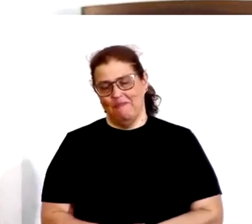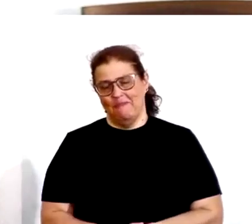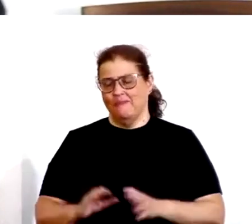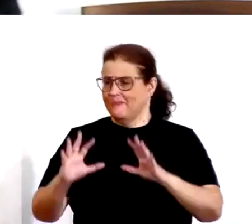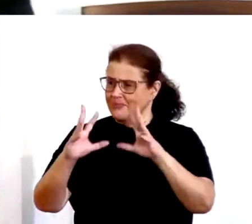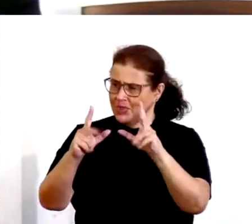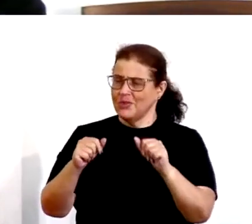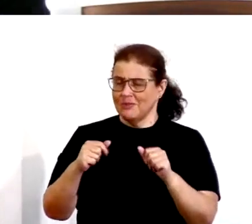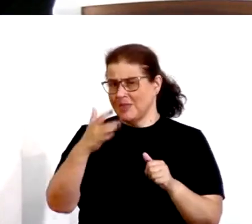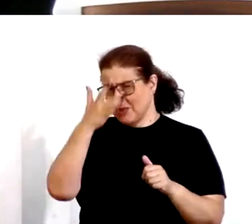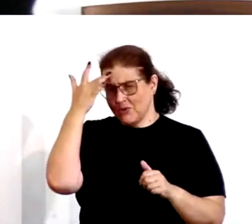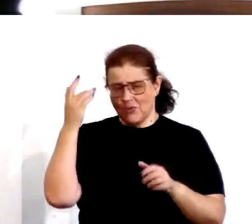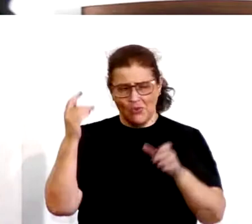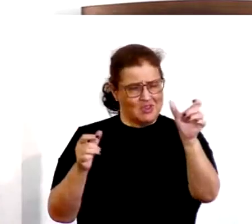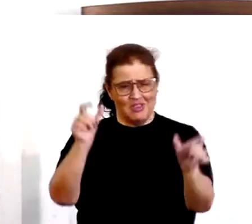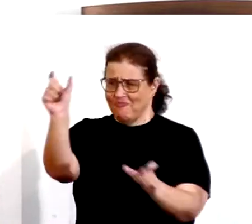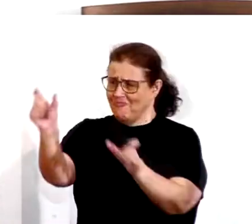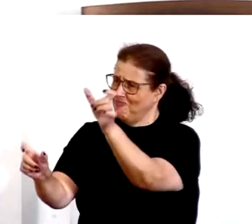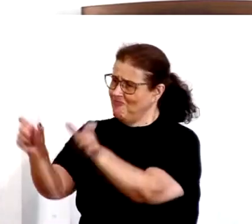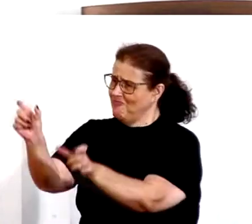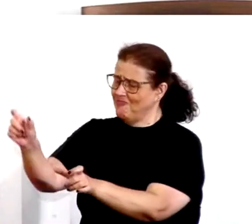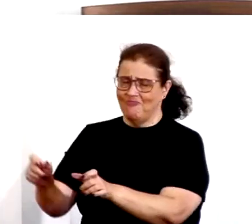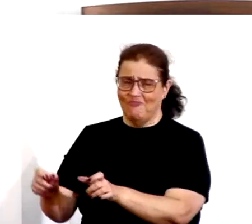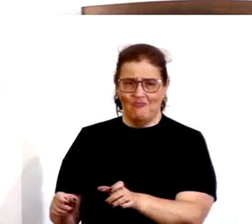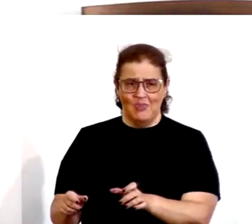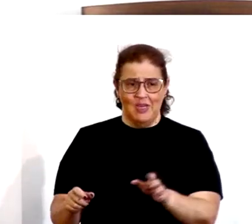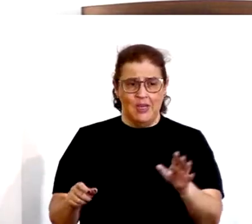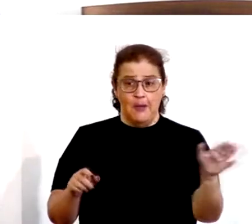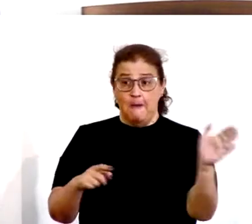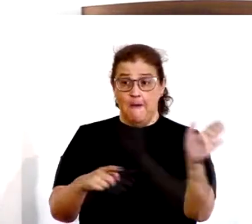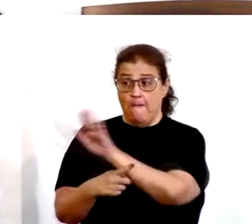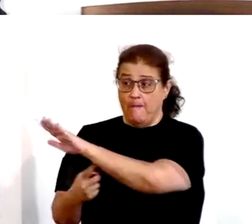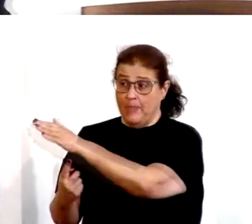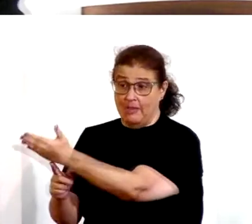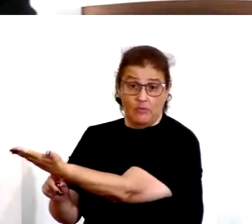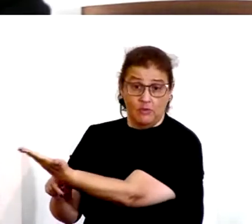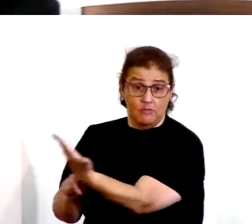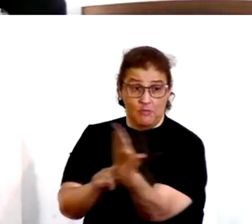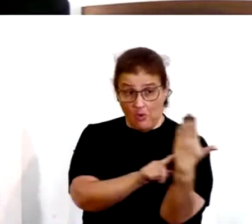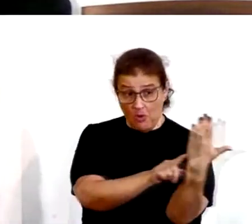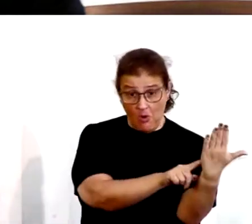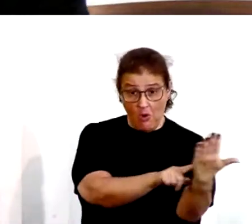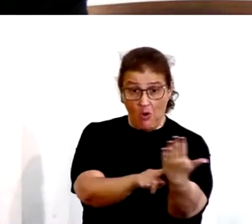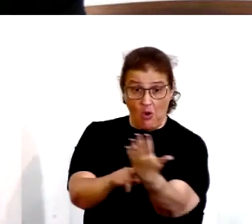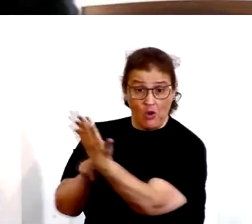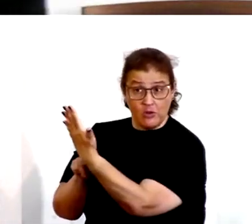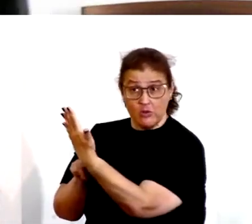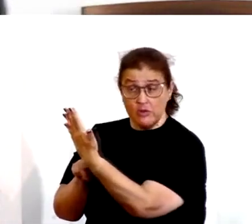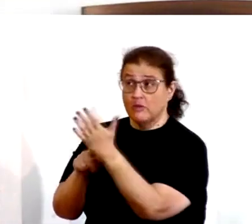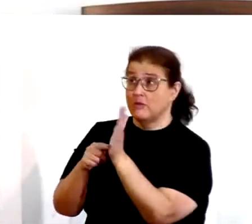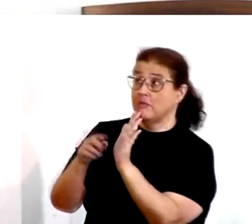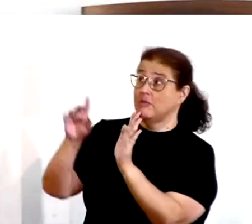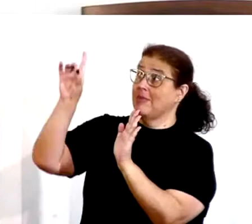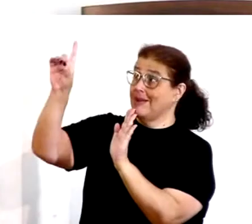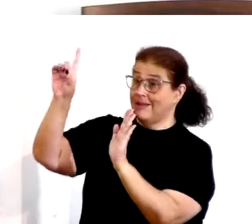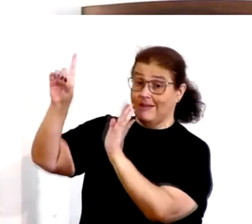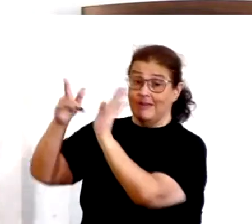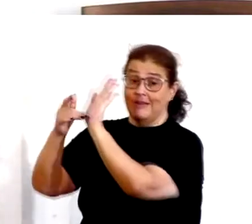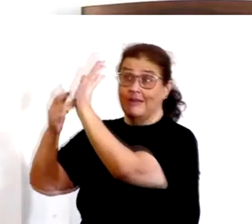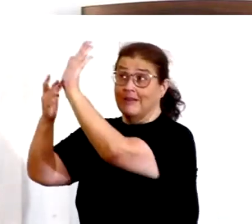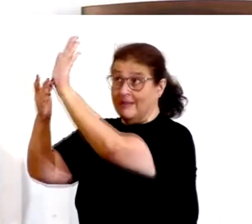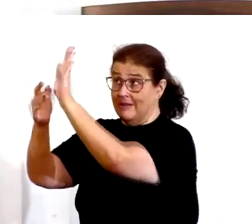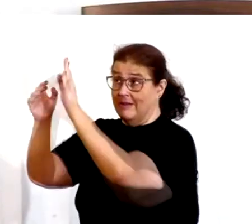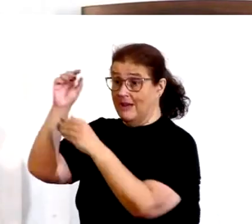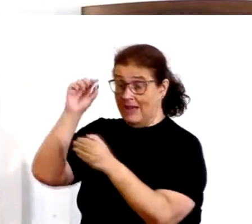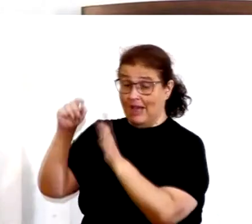como referencial apontam para o referencial maior que é Cristo? Todas essas pessoas que você tem como referencial, de fato,